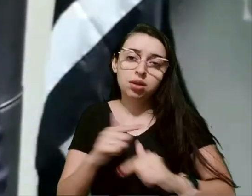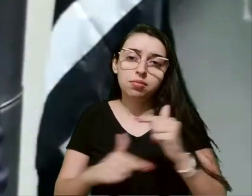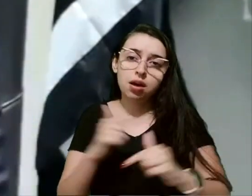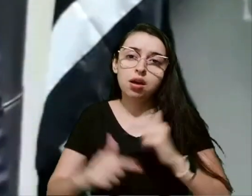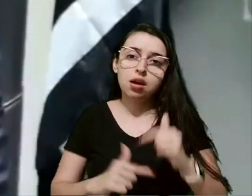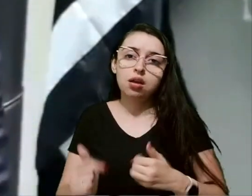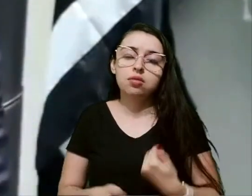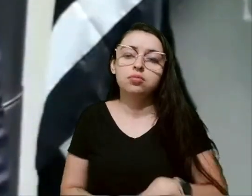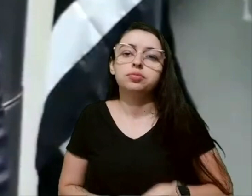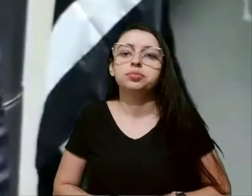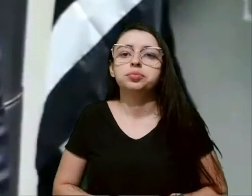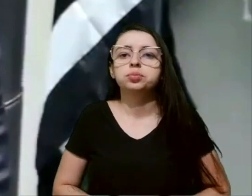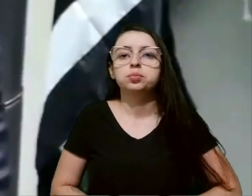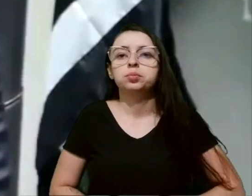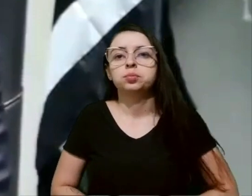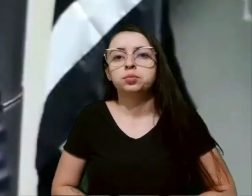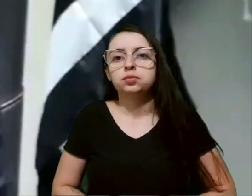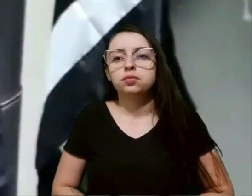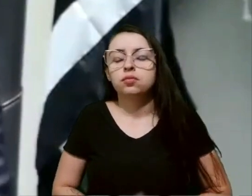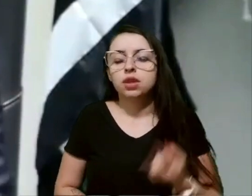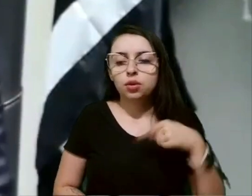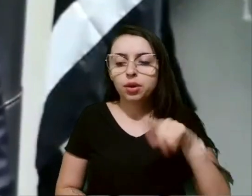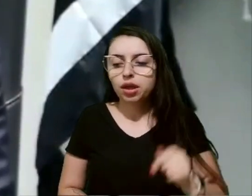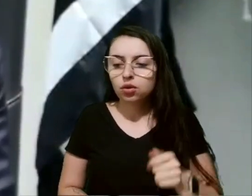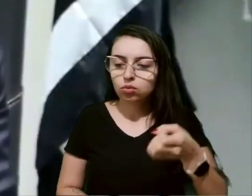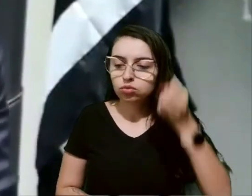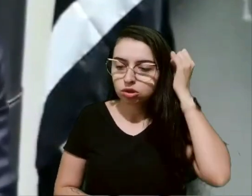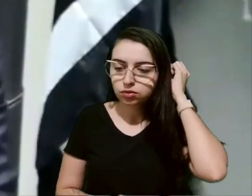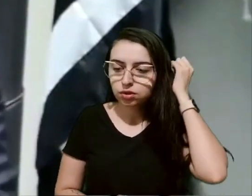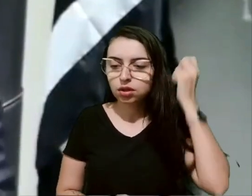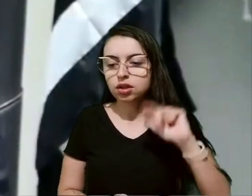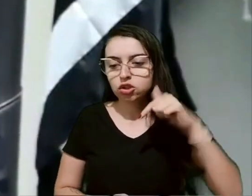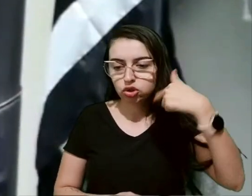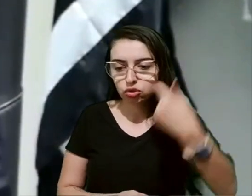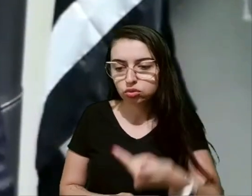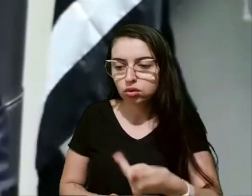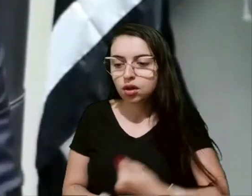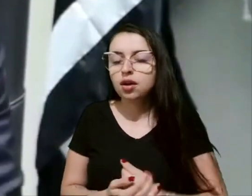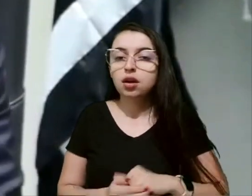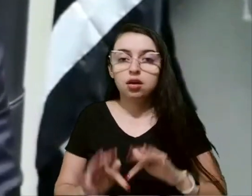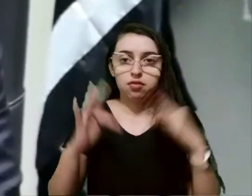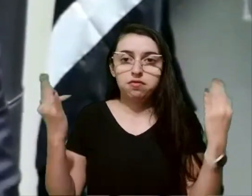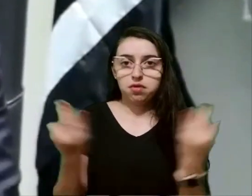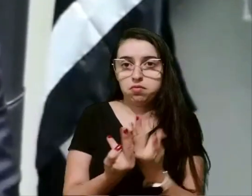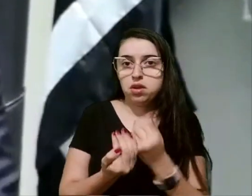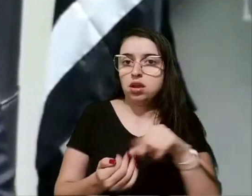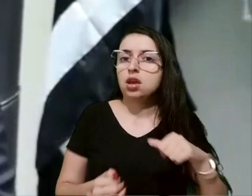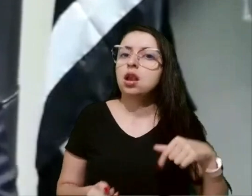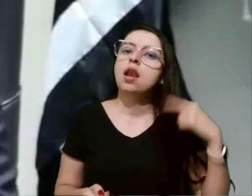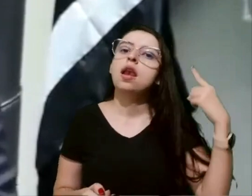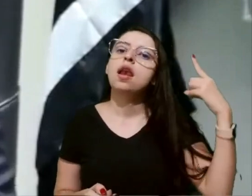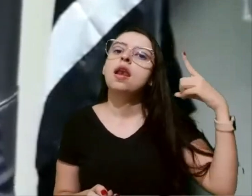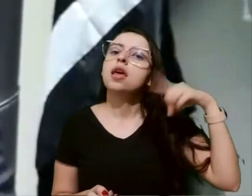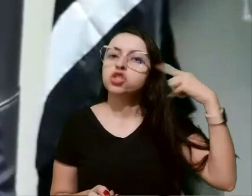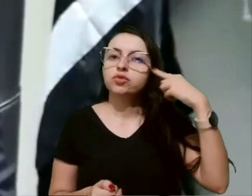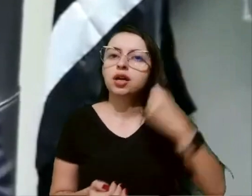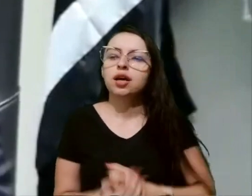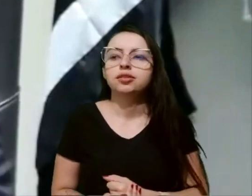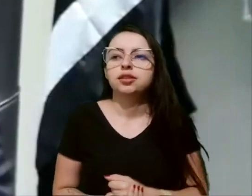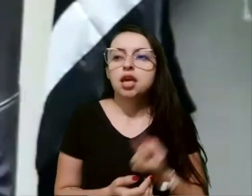sociologia. Quando eu fui prestar um outro vestibular, eu venho de uma família de advogados, então eu não tive coragem